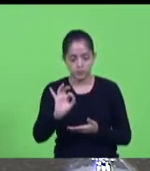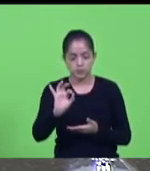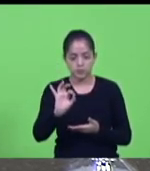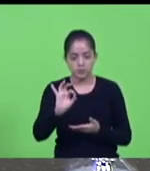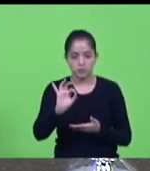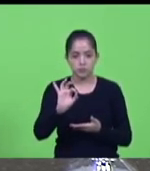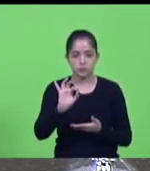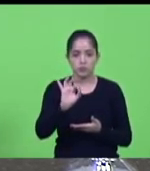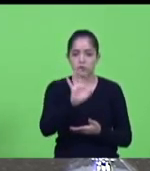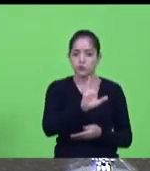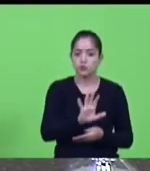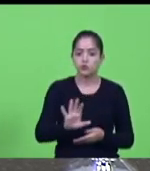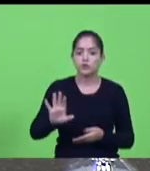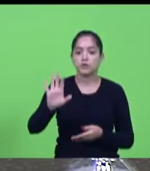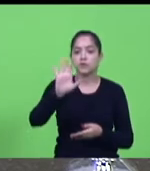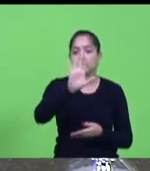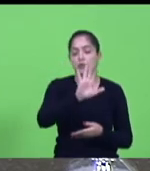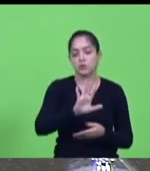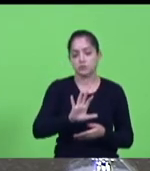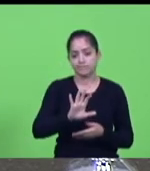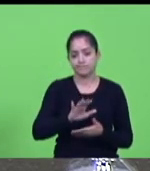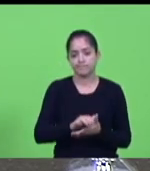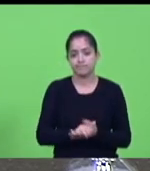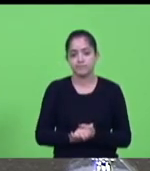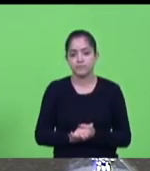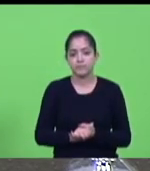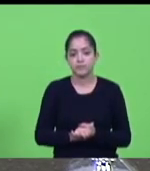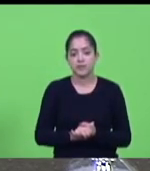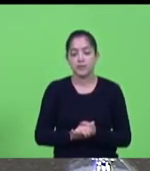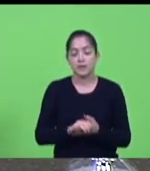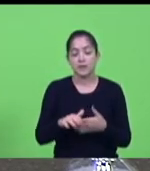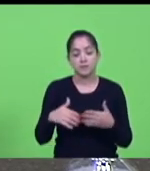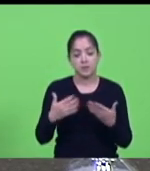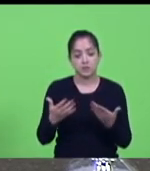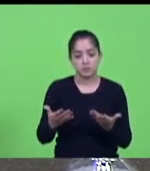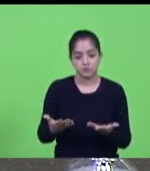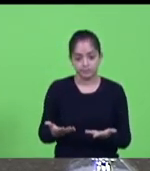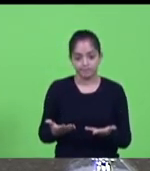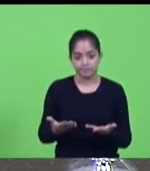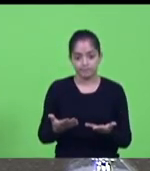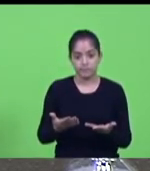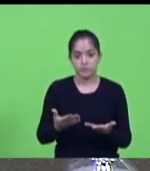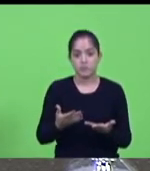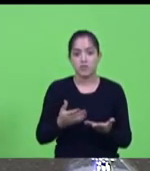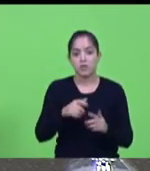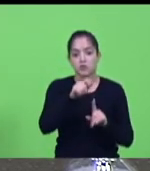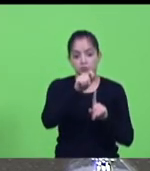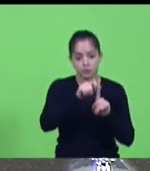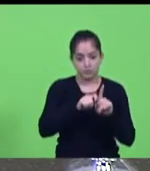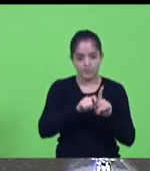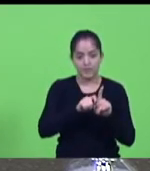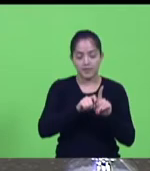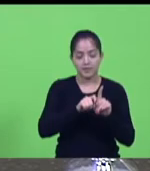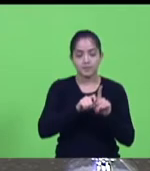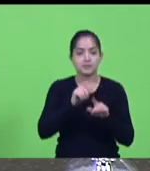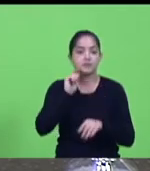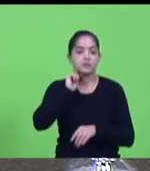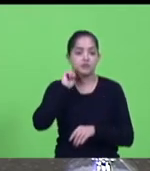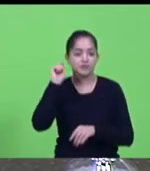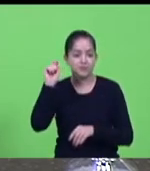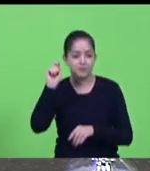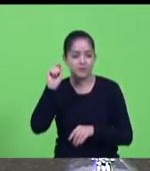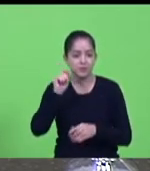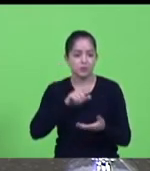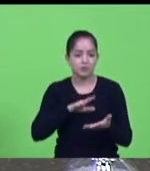território nacional. Mesmo assim, no último mês de abril, registramos